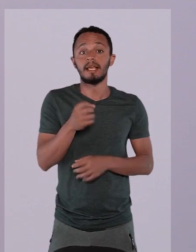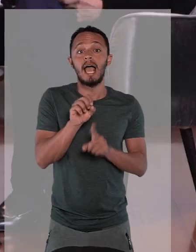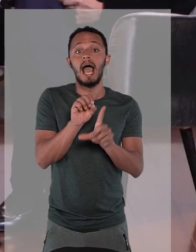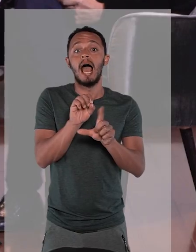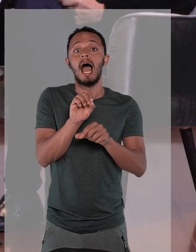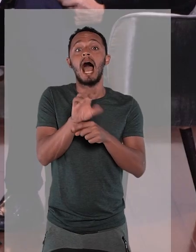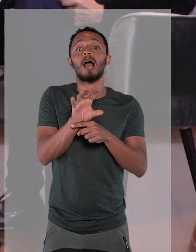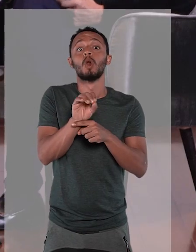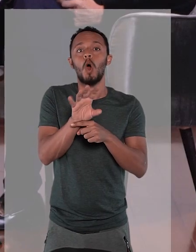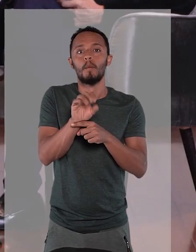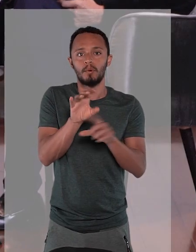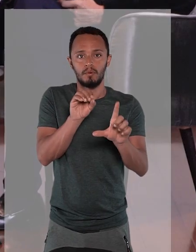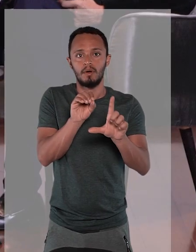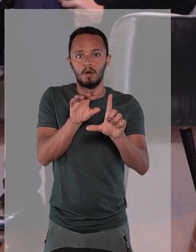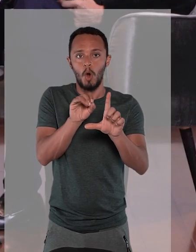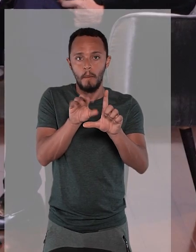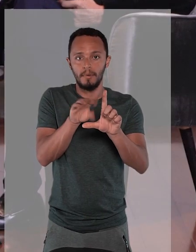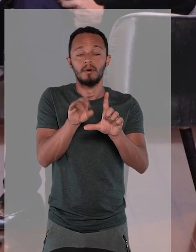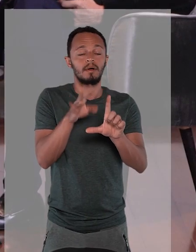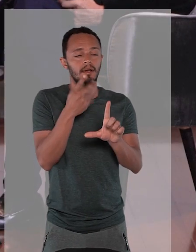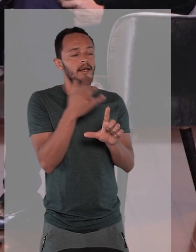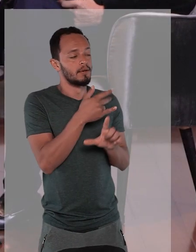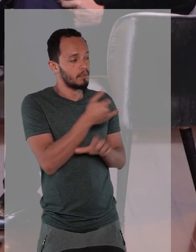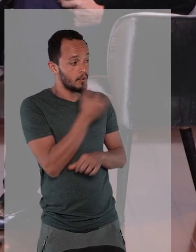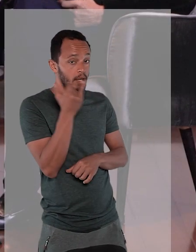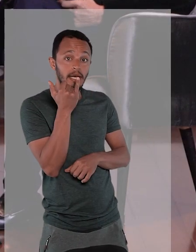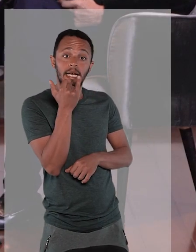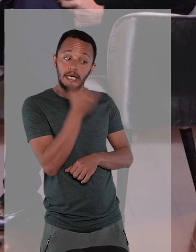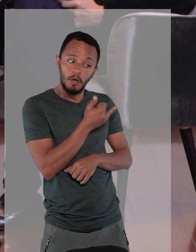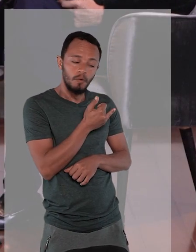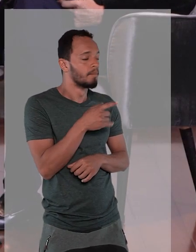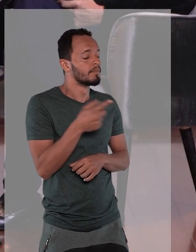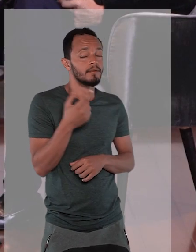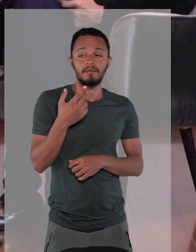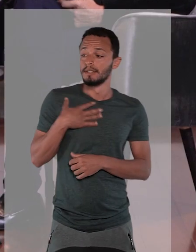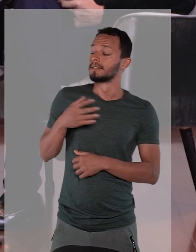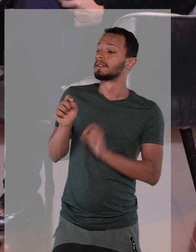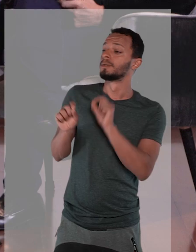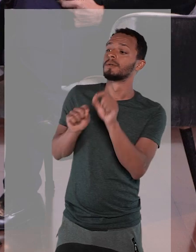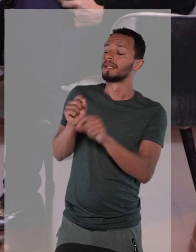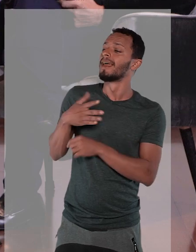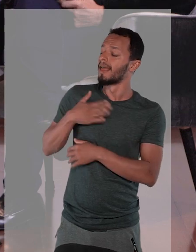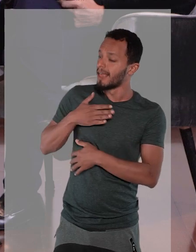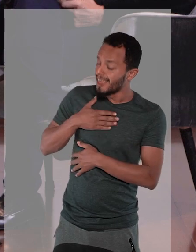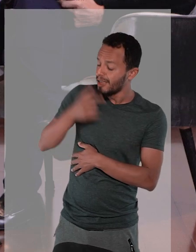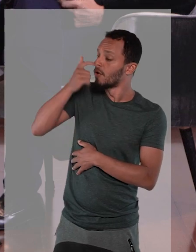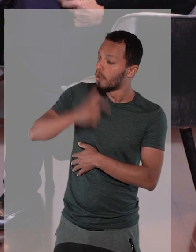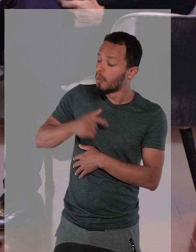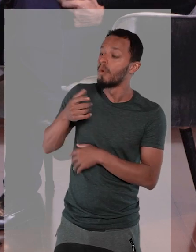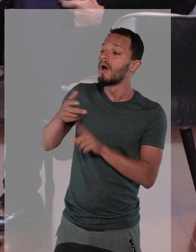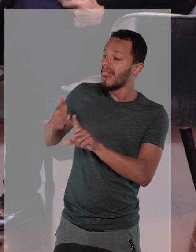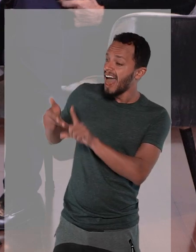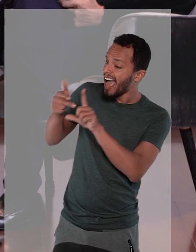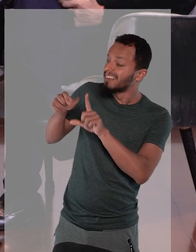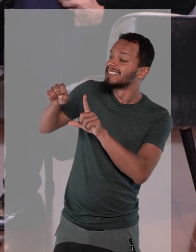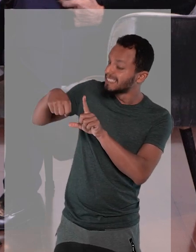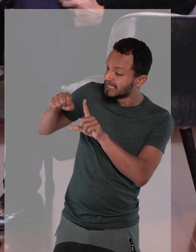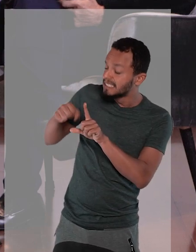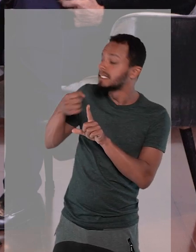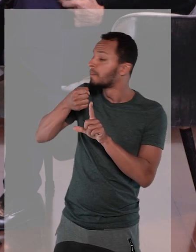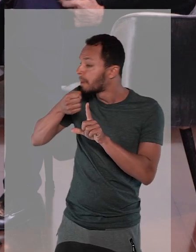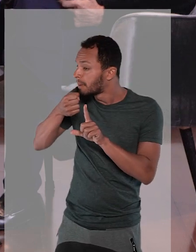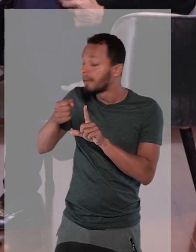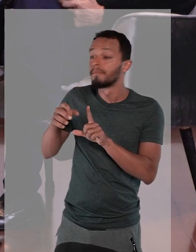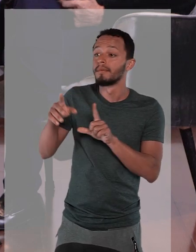com 800 mil visualizações? Enfim, era muito mil. E aí eu falei, sou, eu acho que sou, né? Fui eu mesma. Ela disse, a